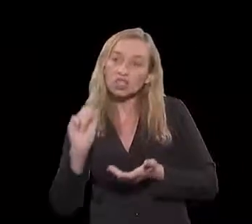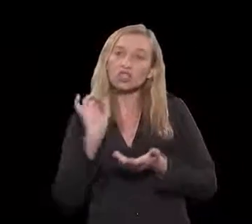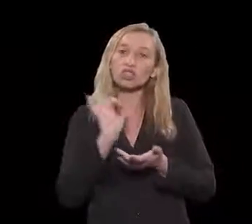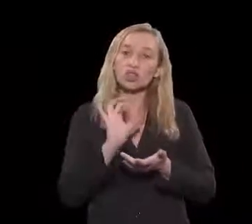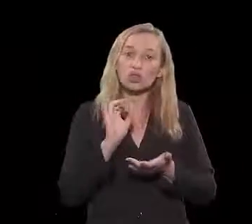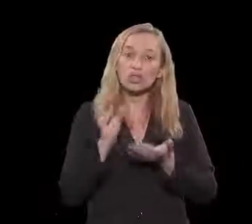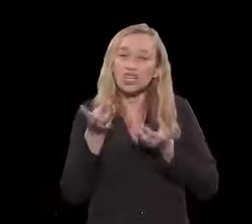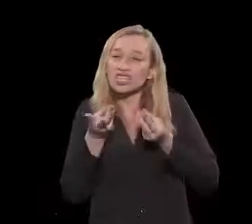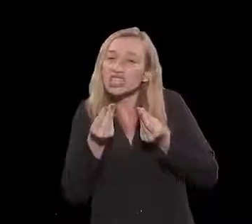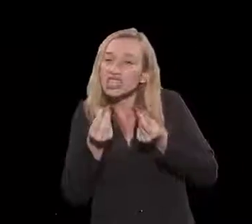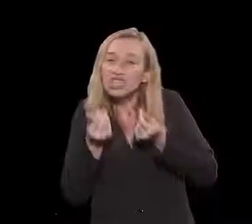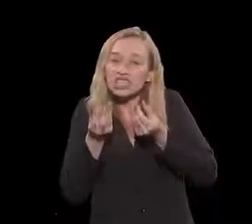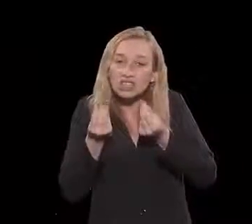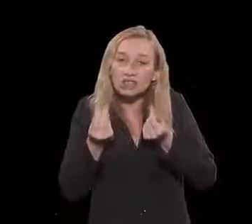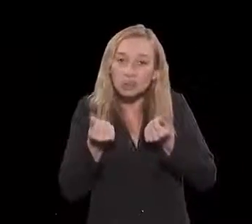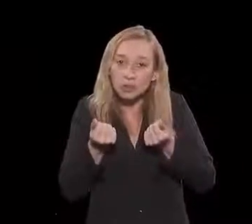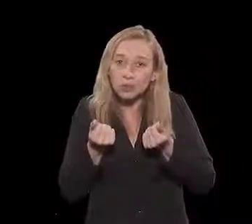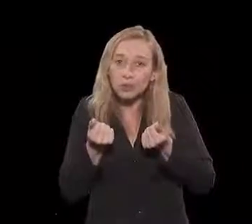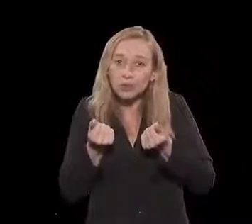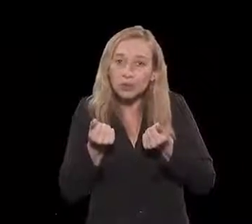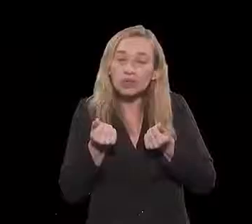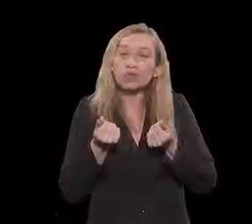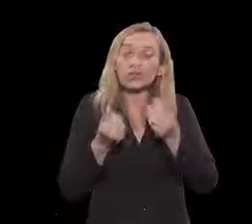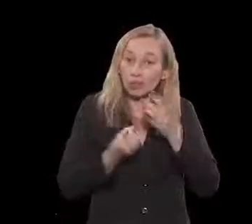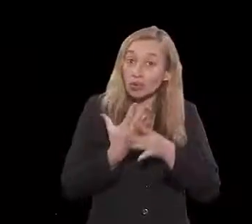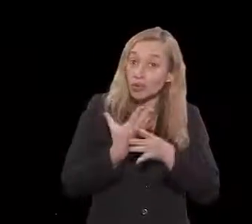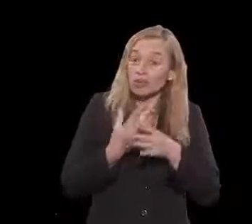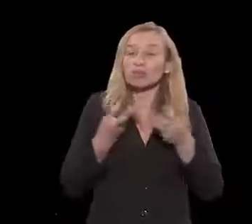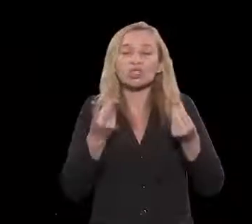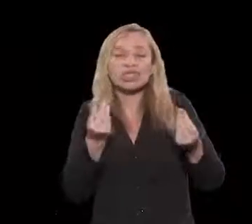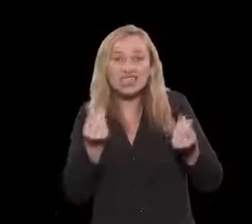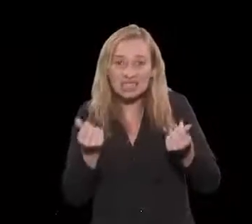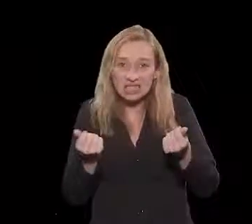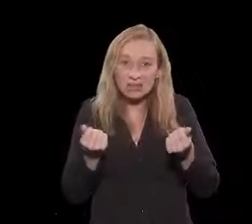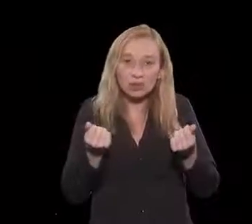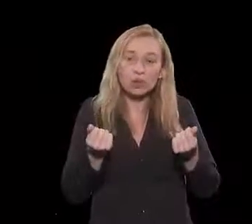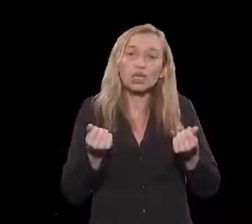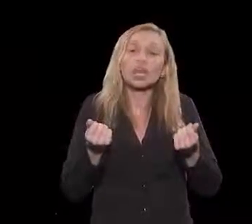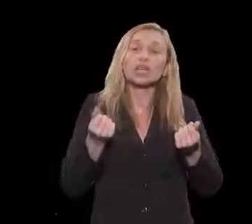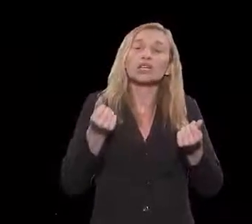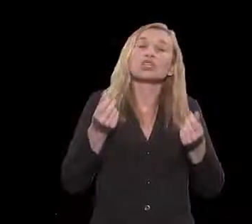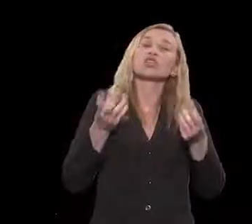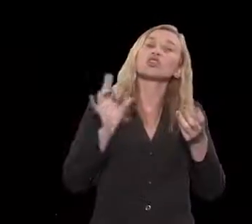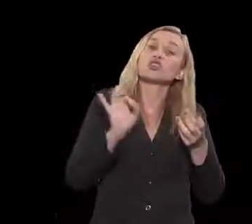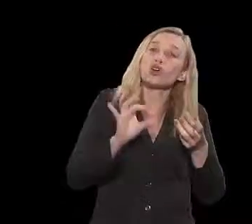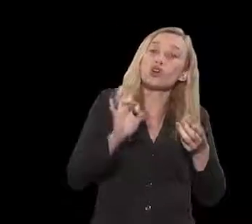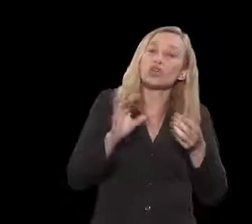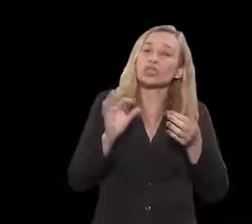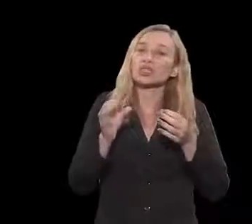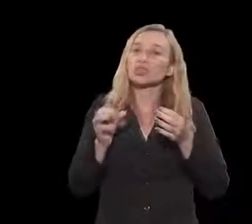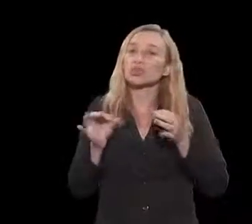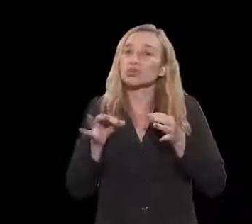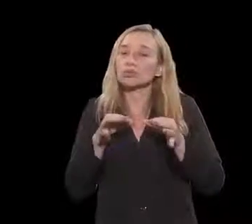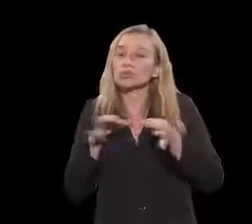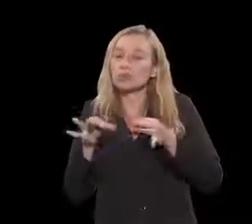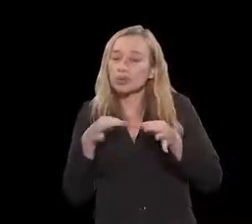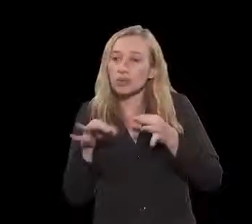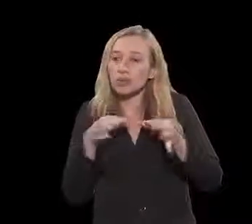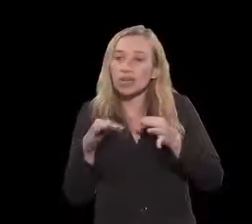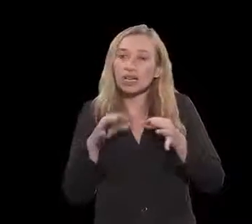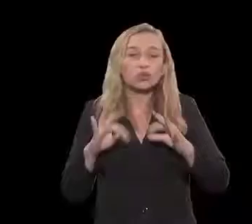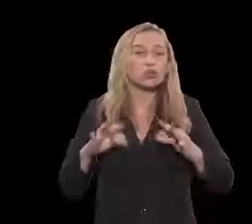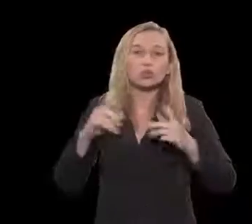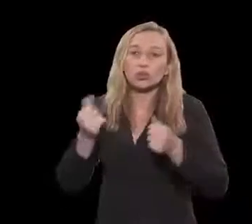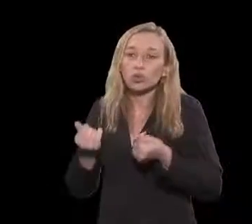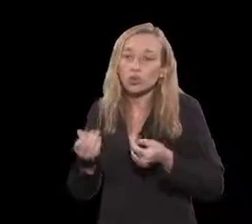será sensível, só está sendo, né? Que está em produção. Só está sendo sensível, só está sendo orgânico, só está sendo com